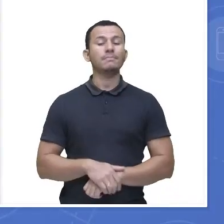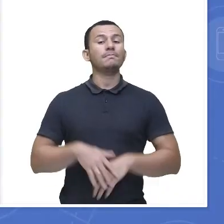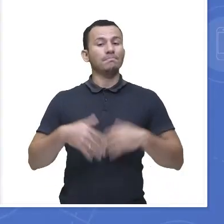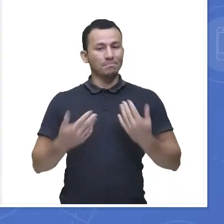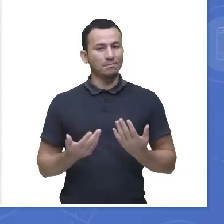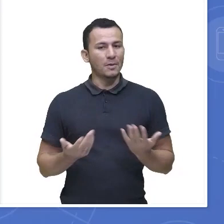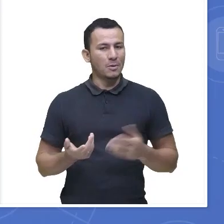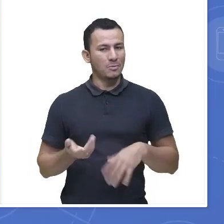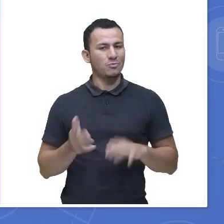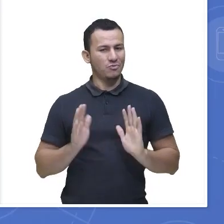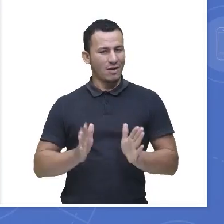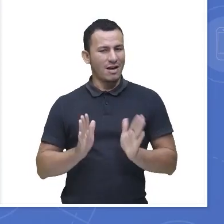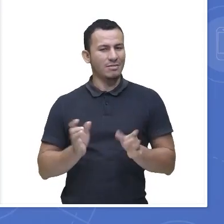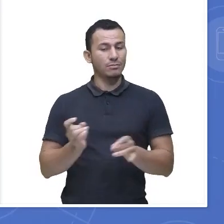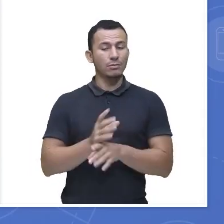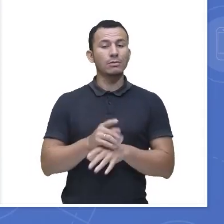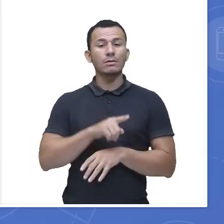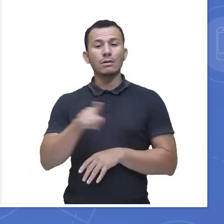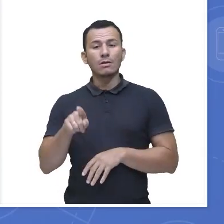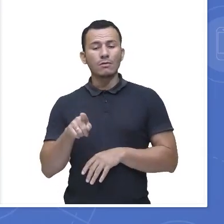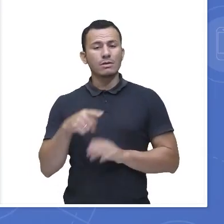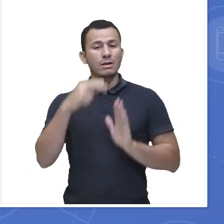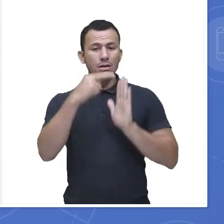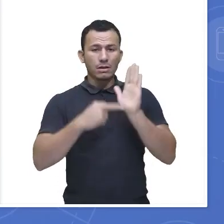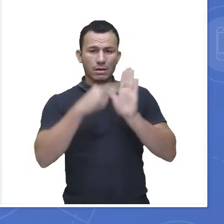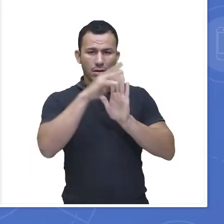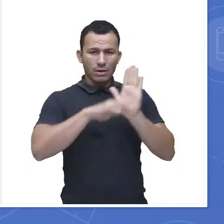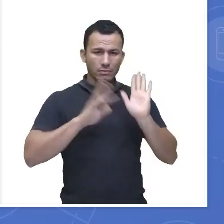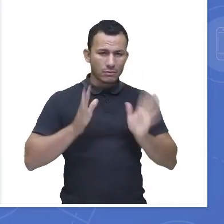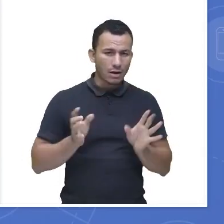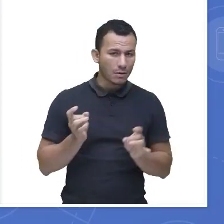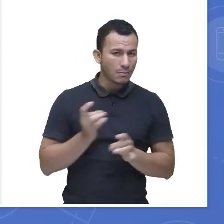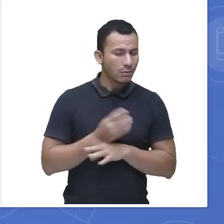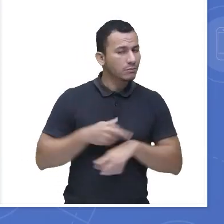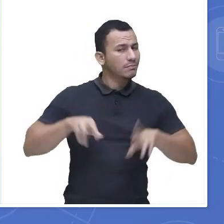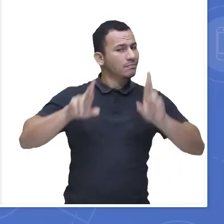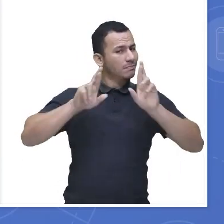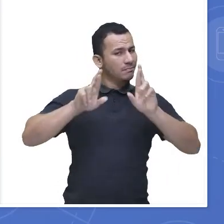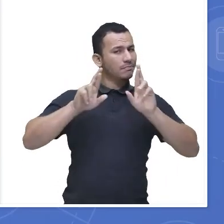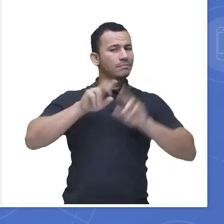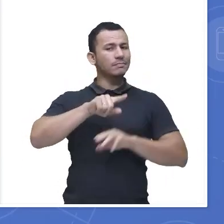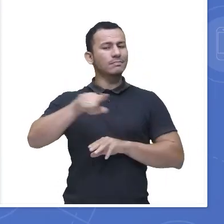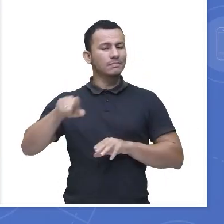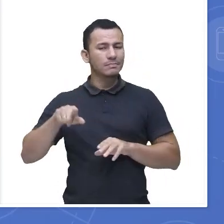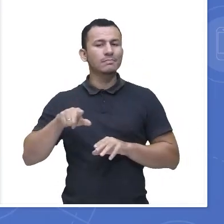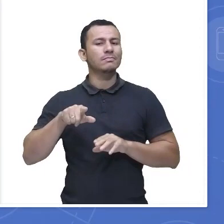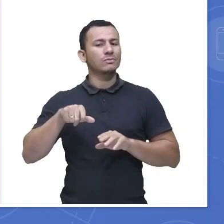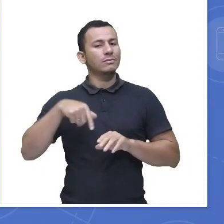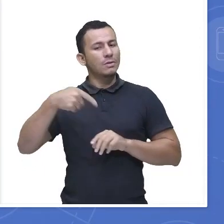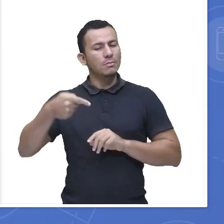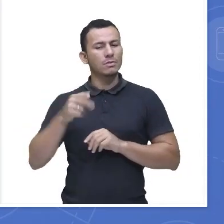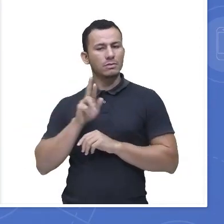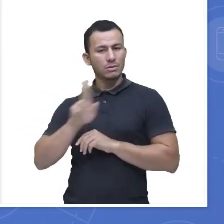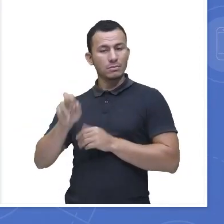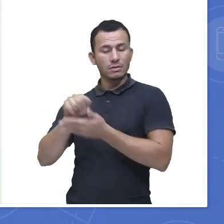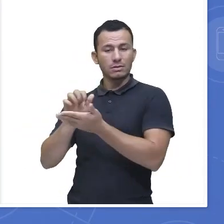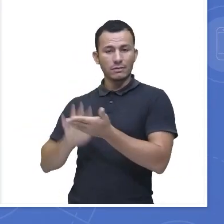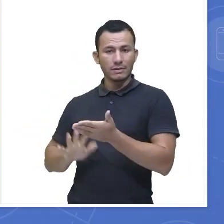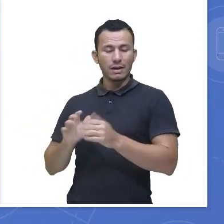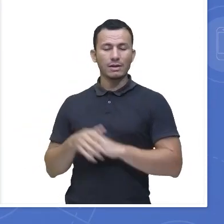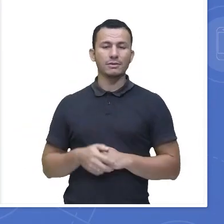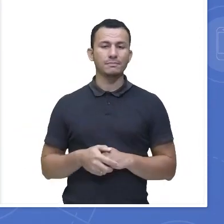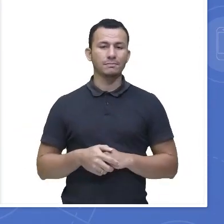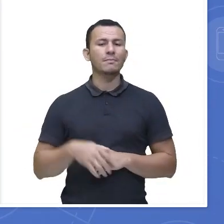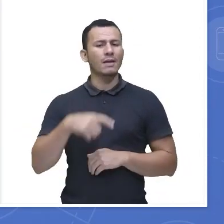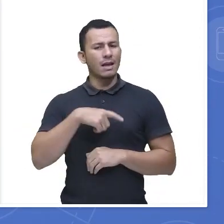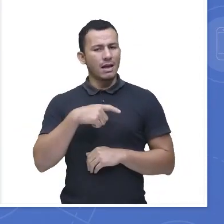ponto, já voltamos. Eu espero que você tenha lido o texto, melhor, os textos, né, para poder responder. Antes de mais nada, vamos registrar